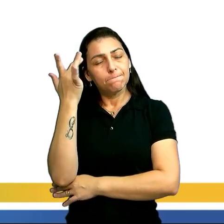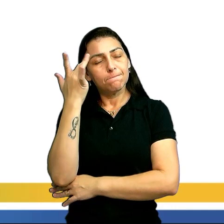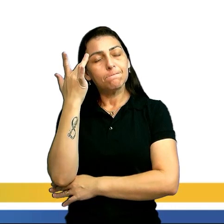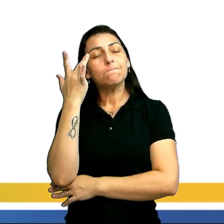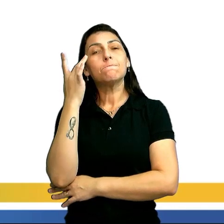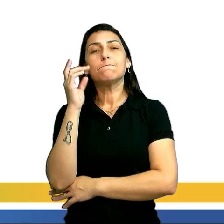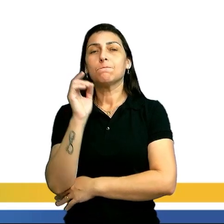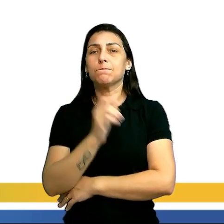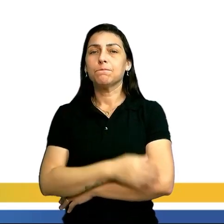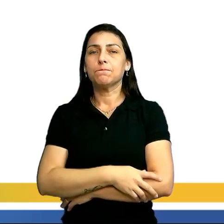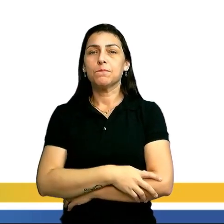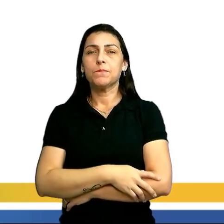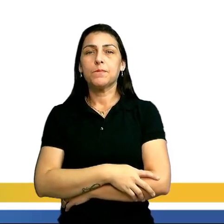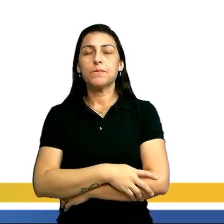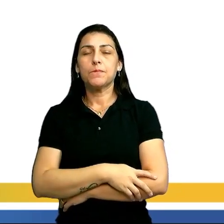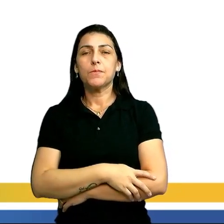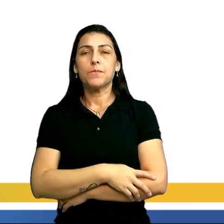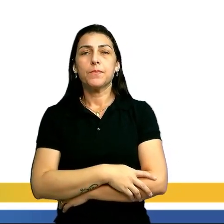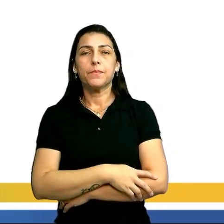Vejamos.